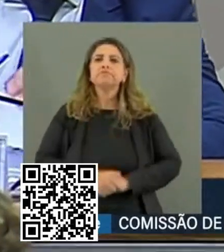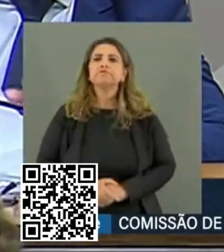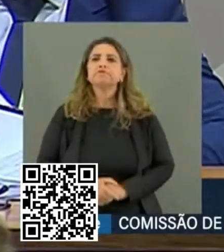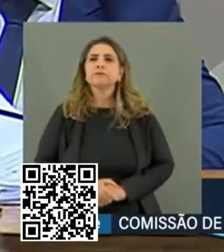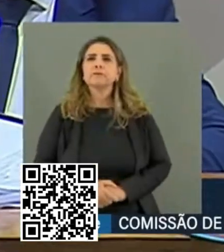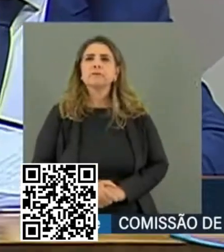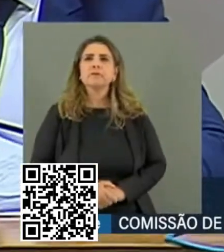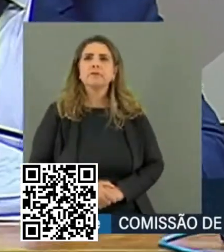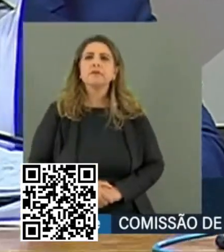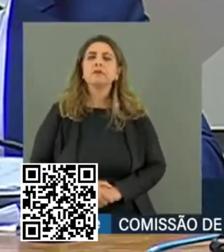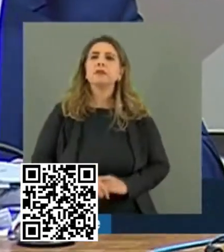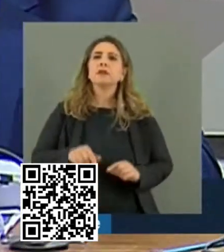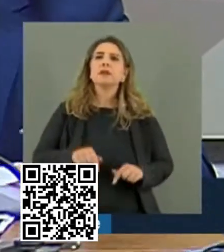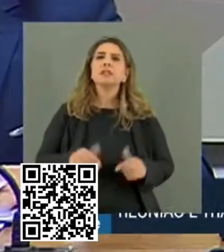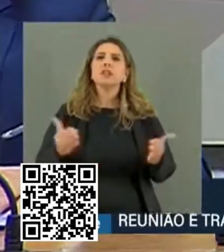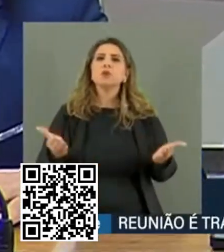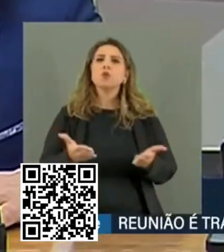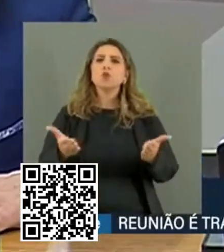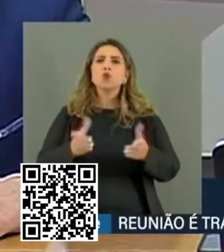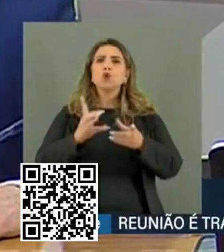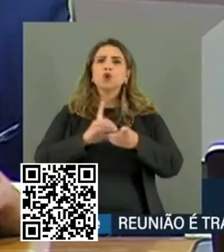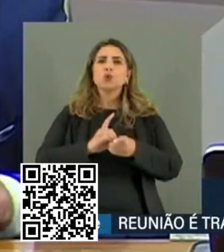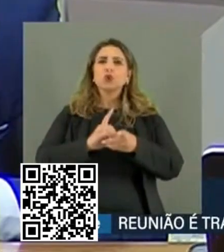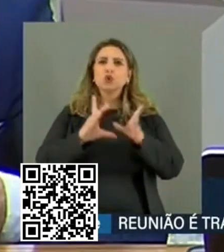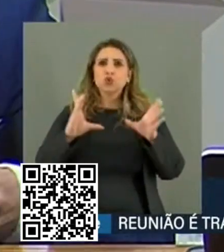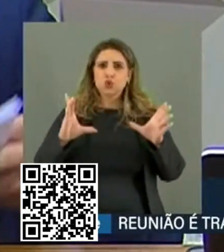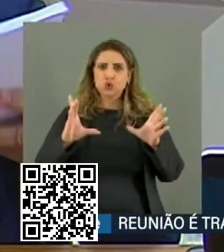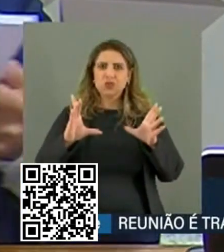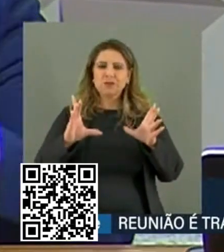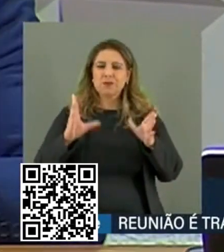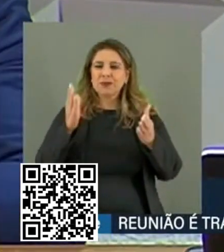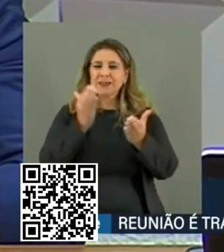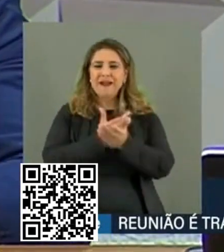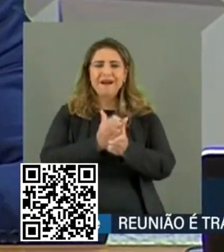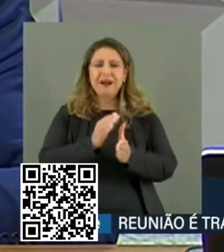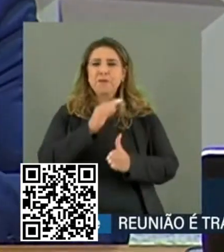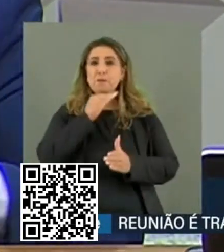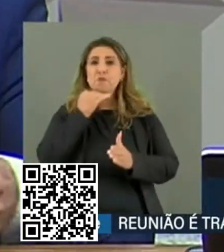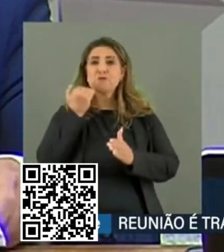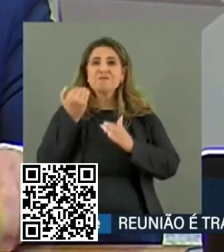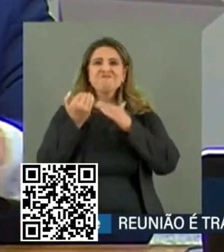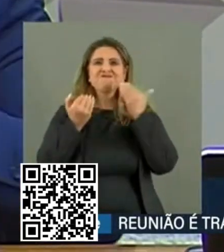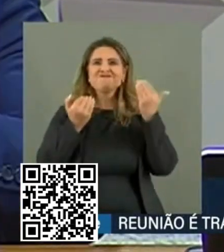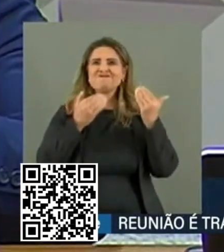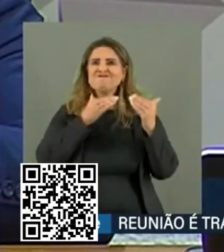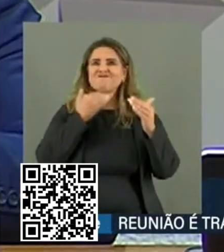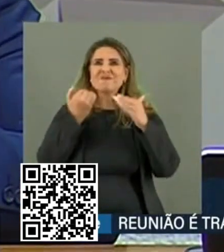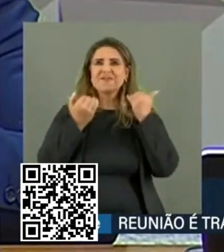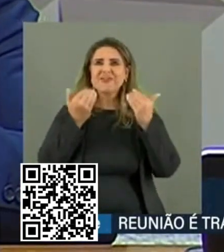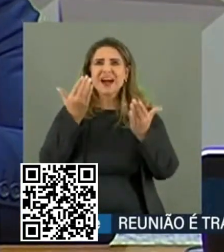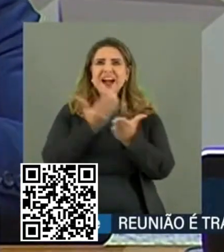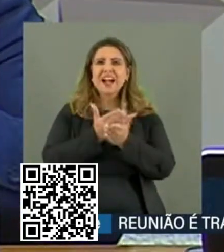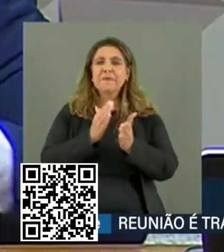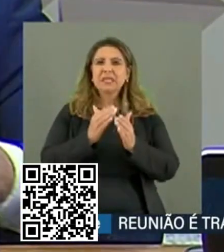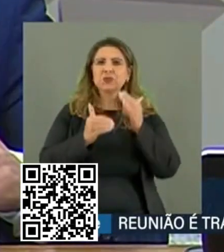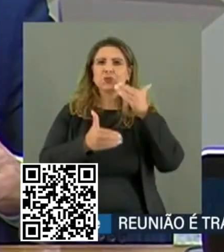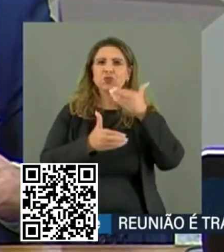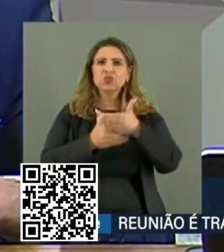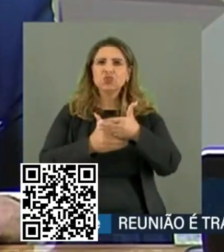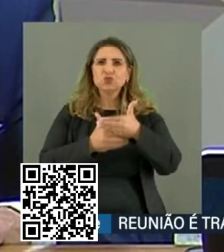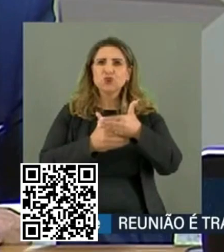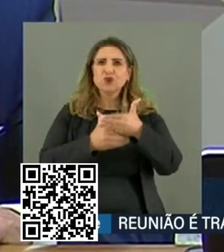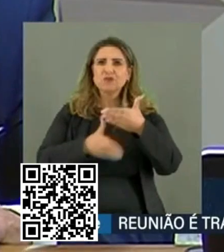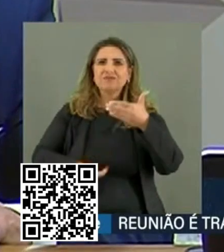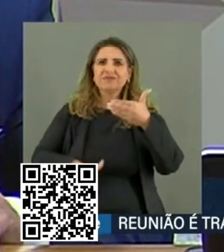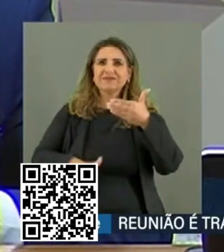traz o seguinte: hoje a democracia morre tijolo a tijolo. O ponto fundamental desta CPMI é